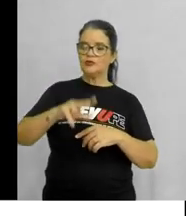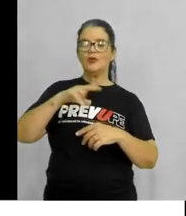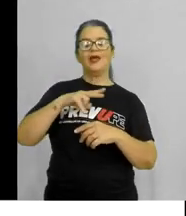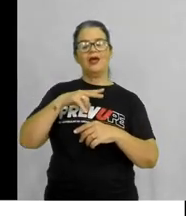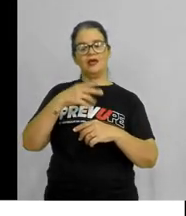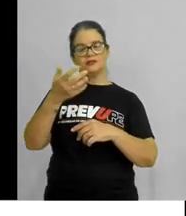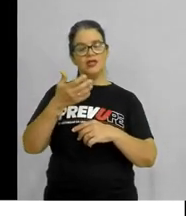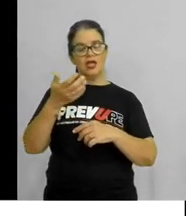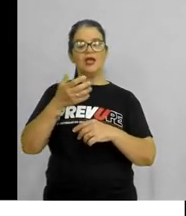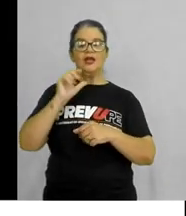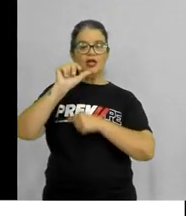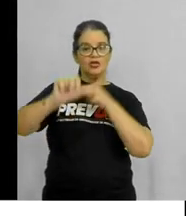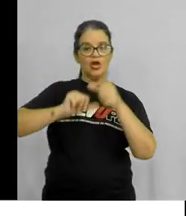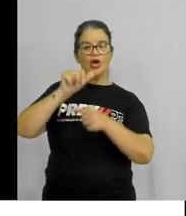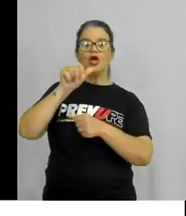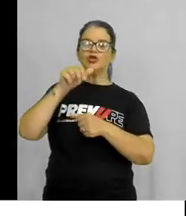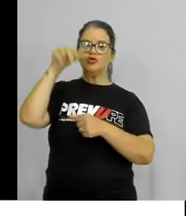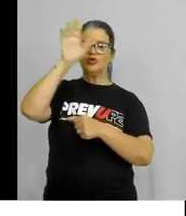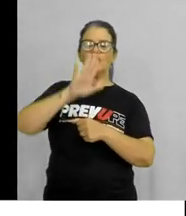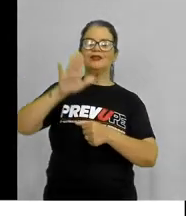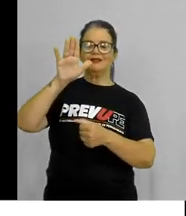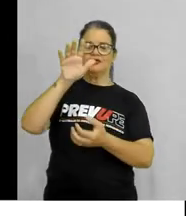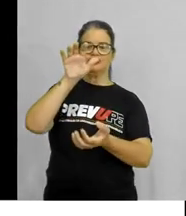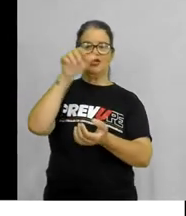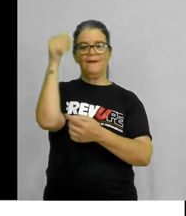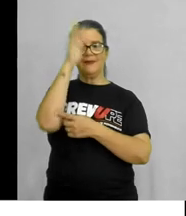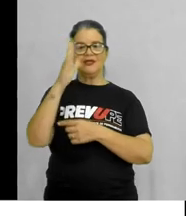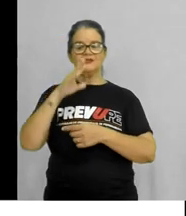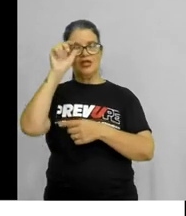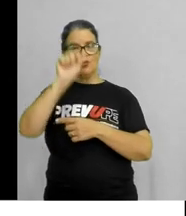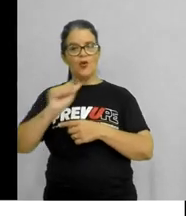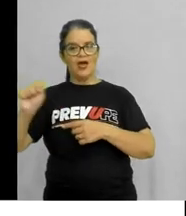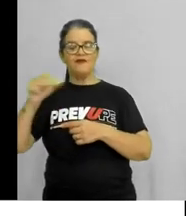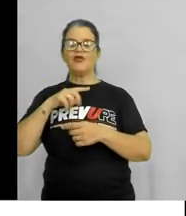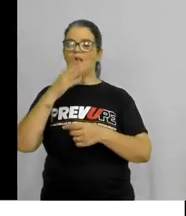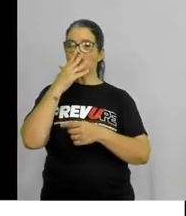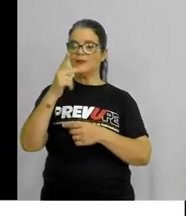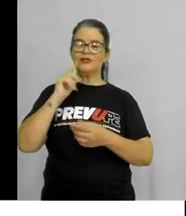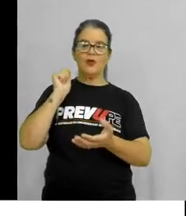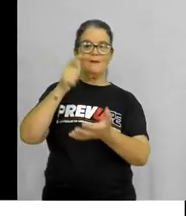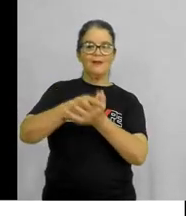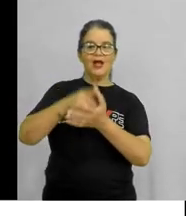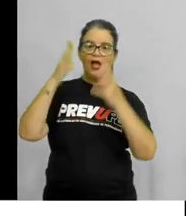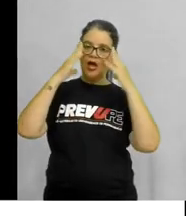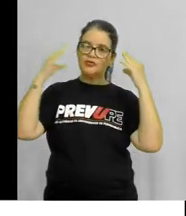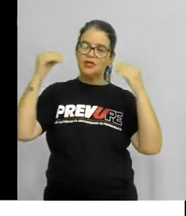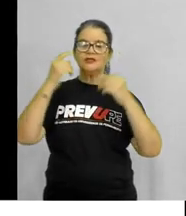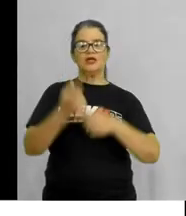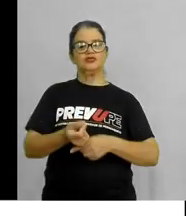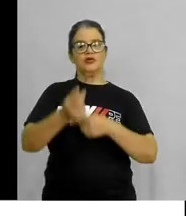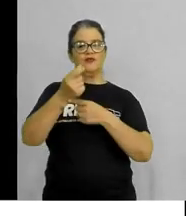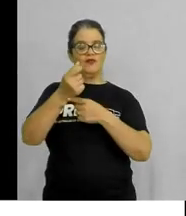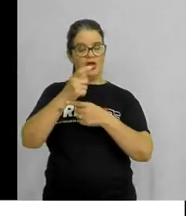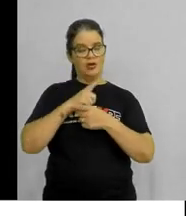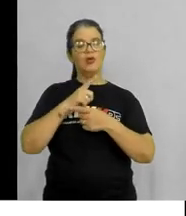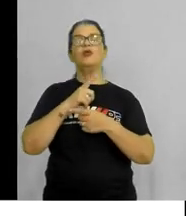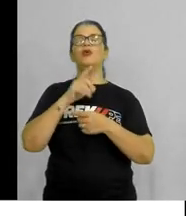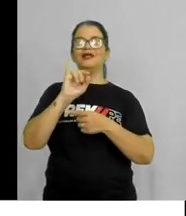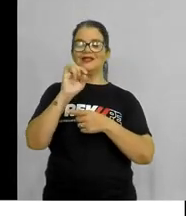brasileiro e de na África prometeu pagar os holandeses uma elevada indenização